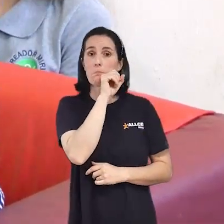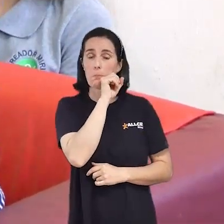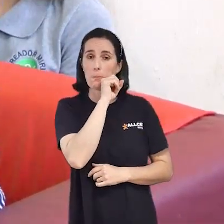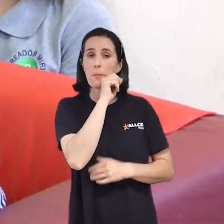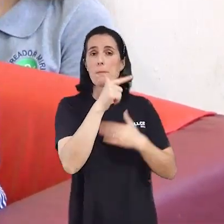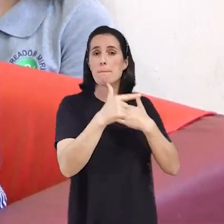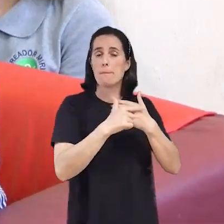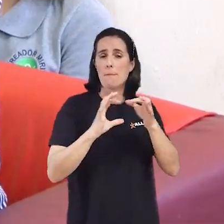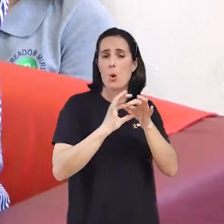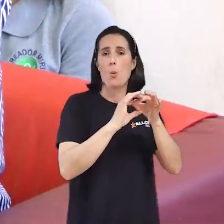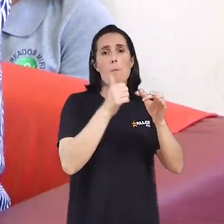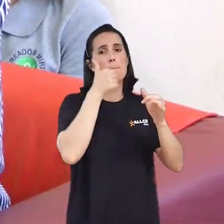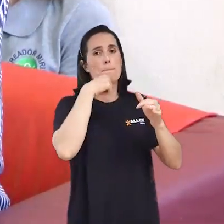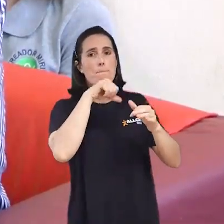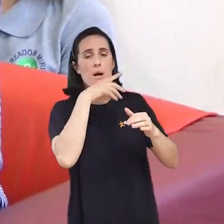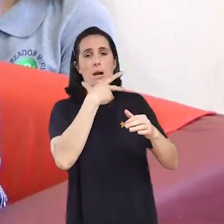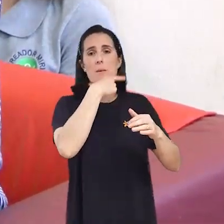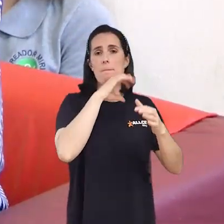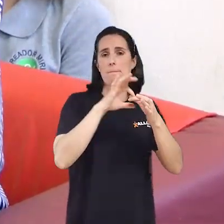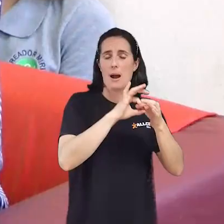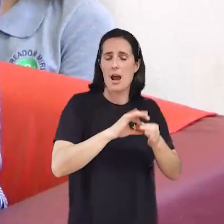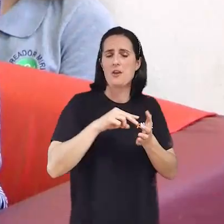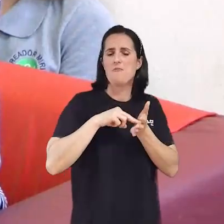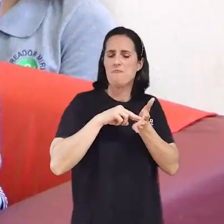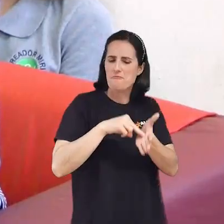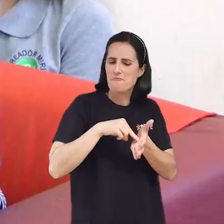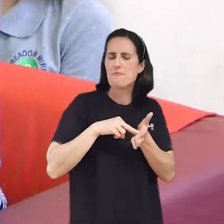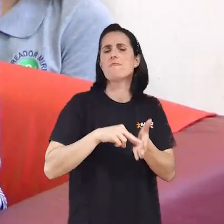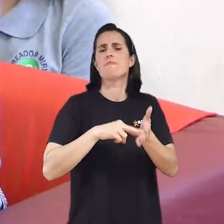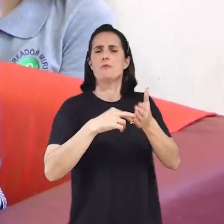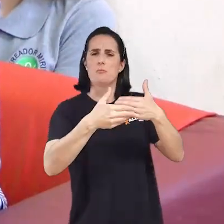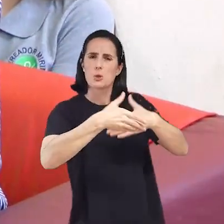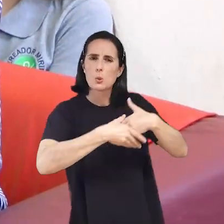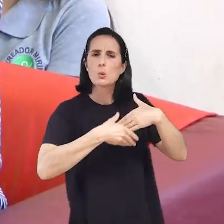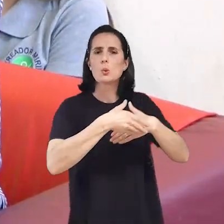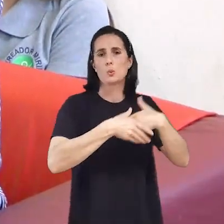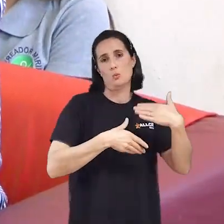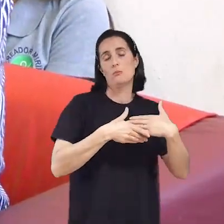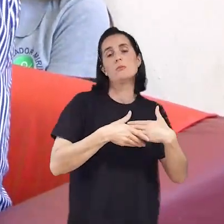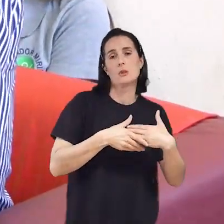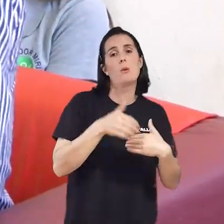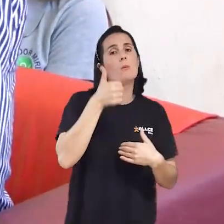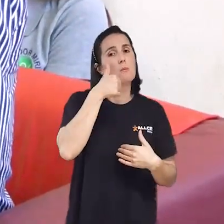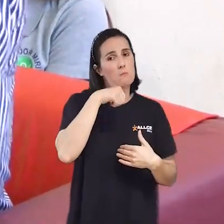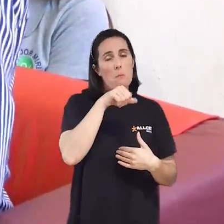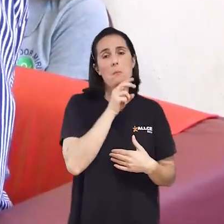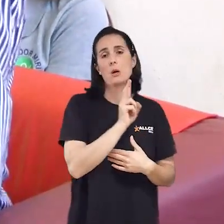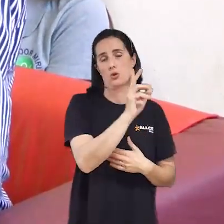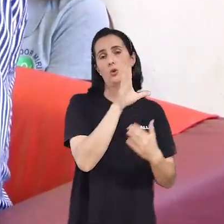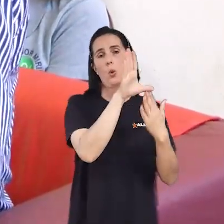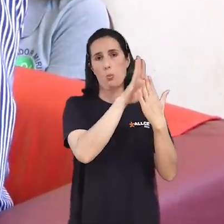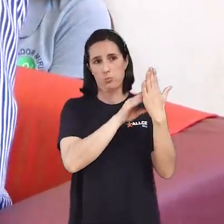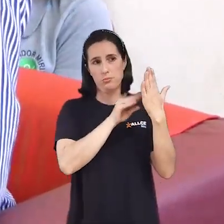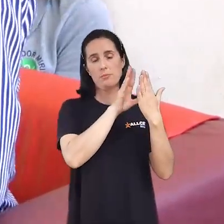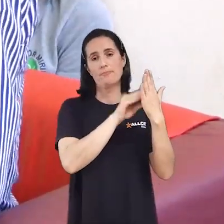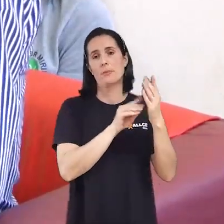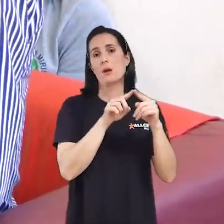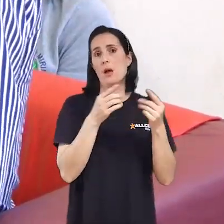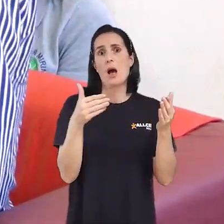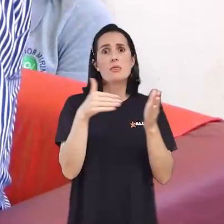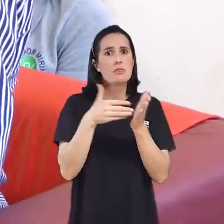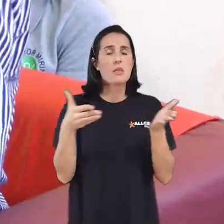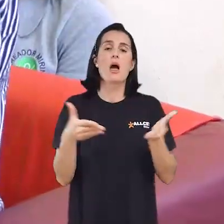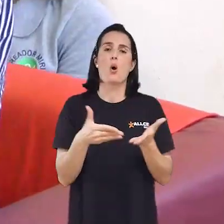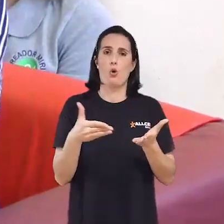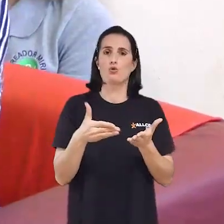de viver com meu pai até os 30 anos de vida, mais ou menos. Né? Depois disso, a inspiração veio com a mãe, porque